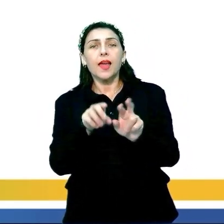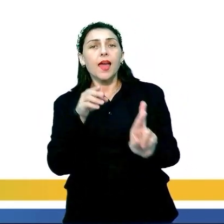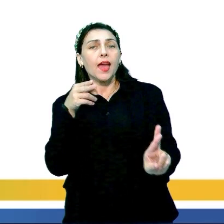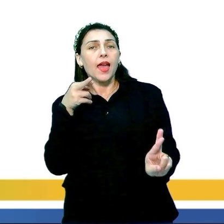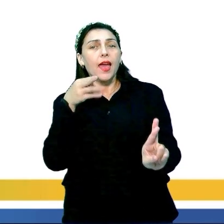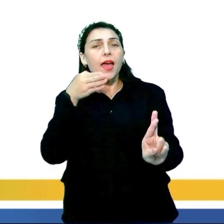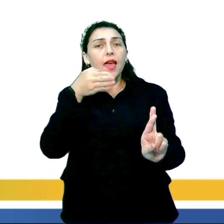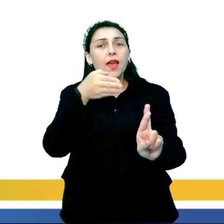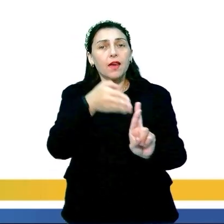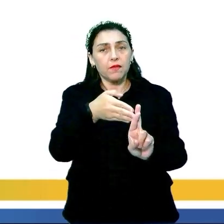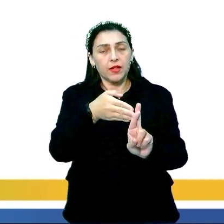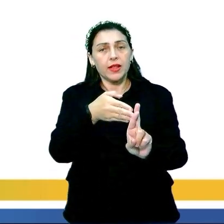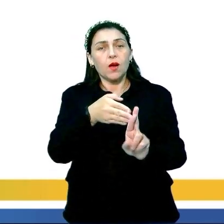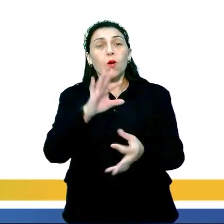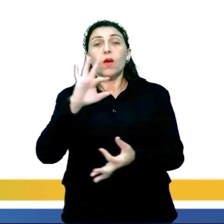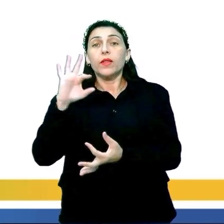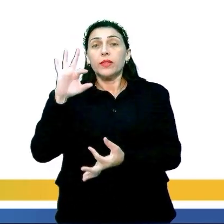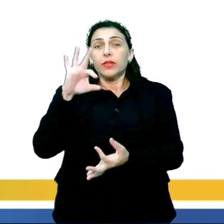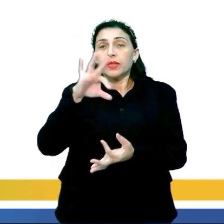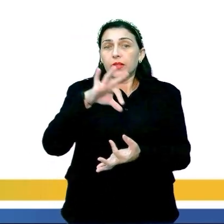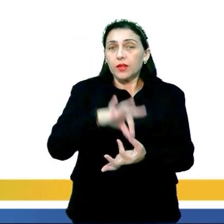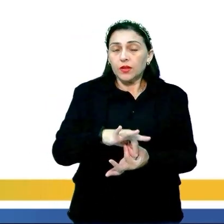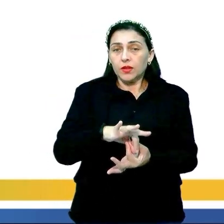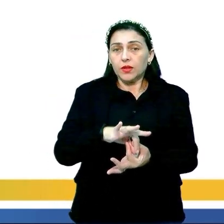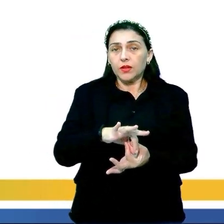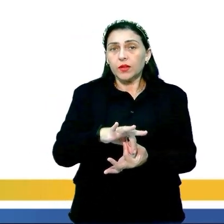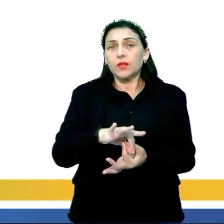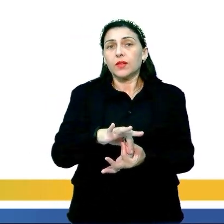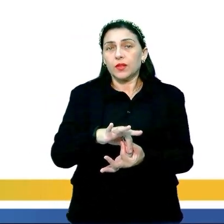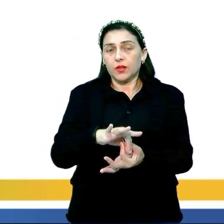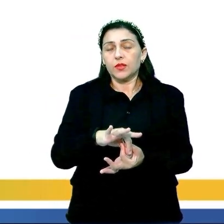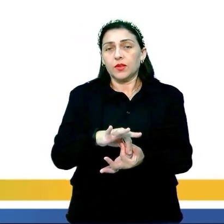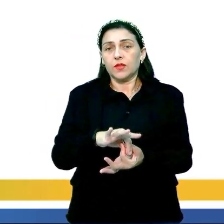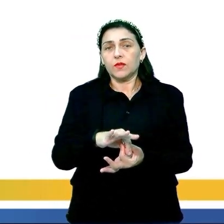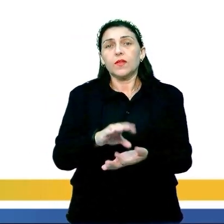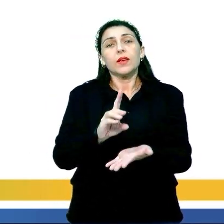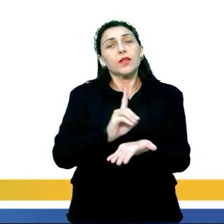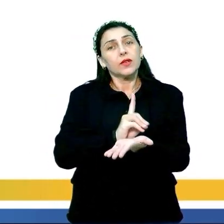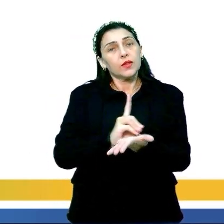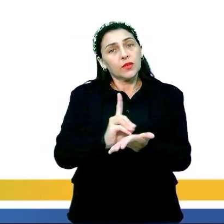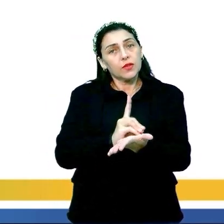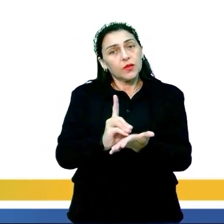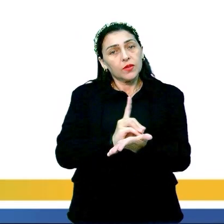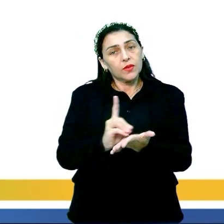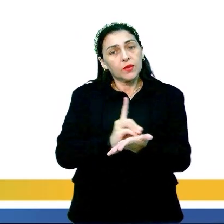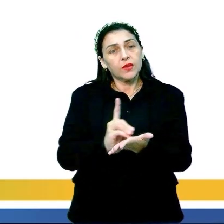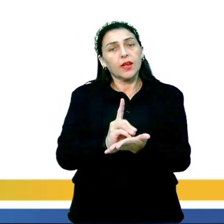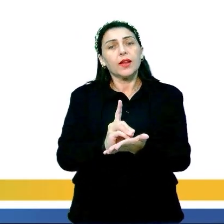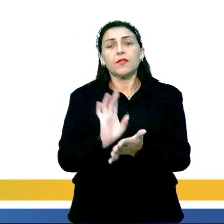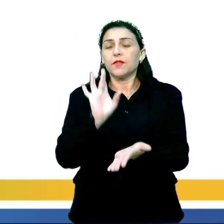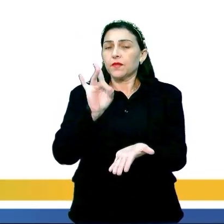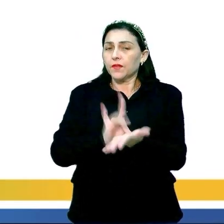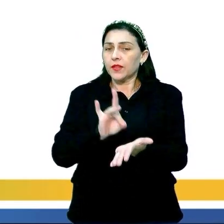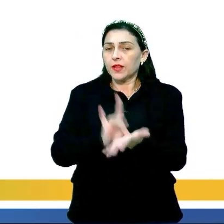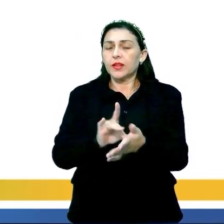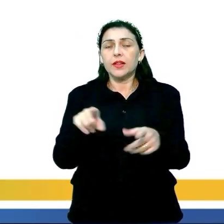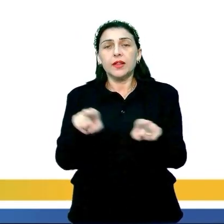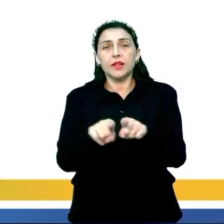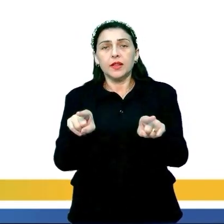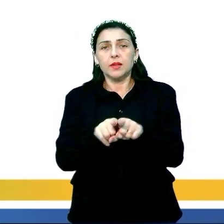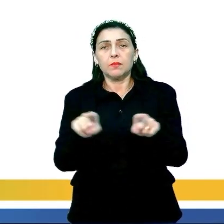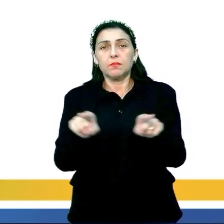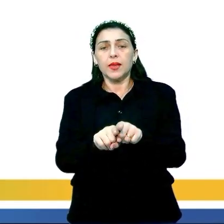ou denotativa, que é a linguagem utilizada nos dicionários, verdadeira, e ele também ele faz parte da